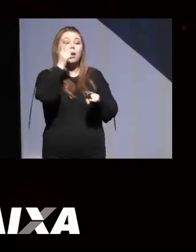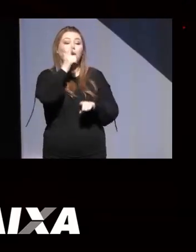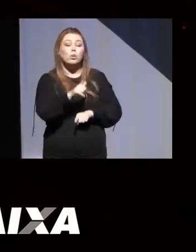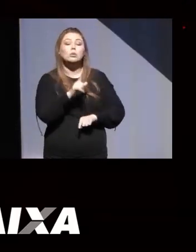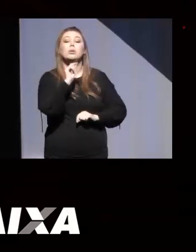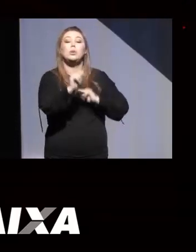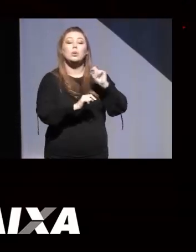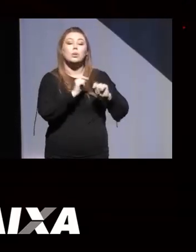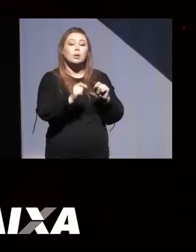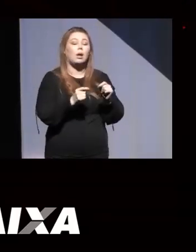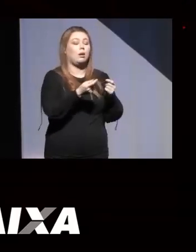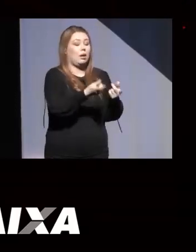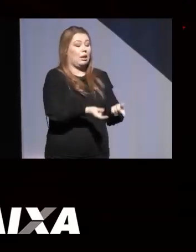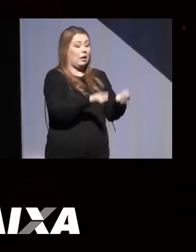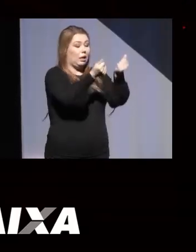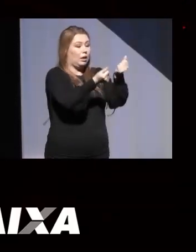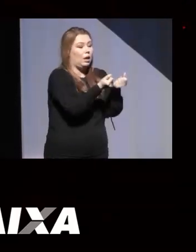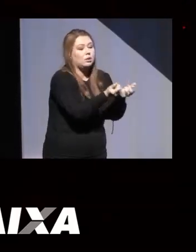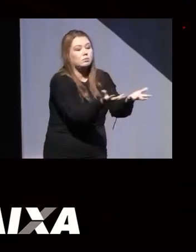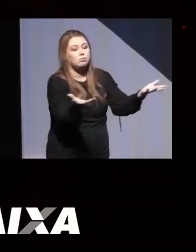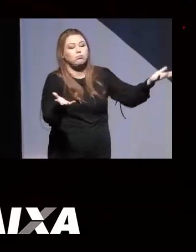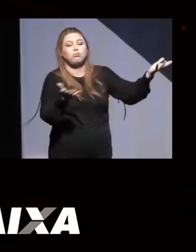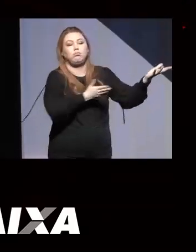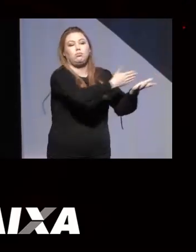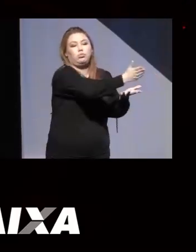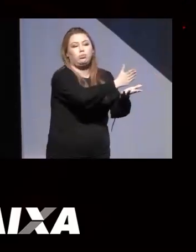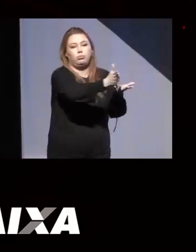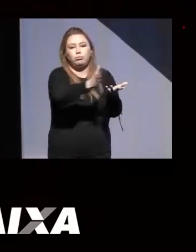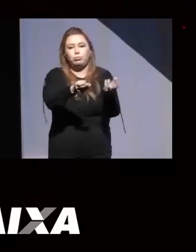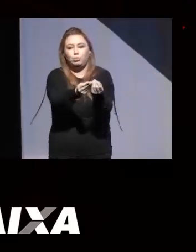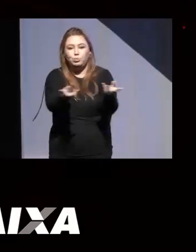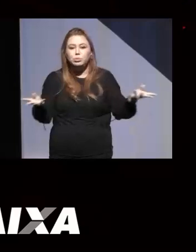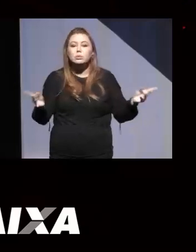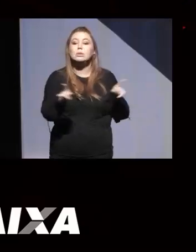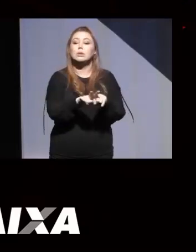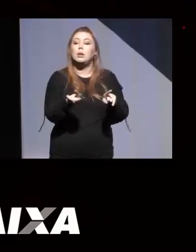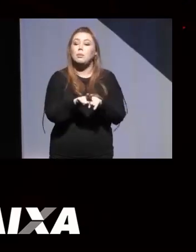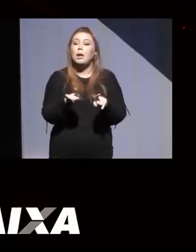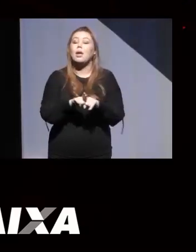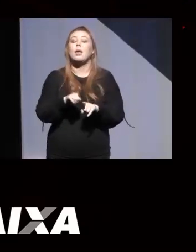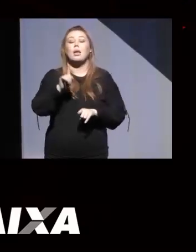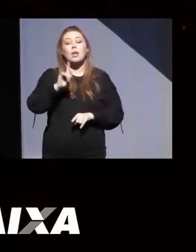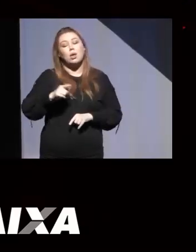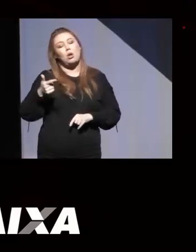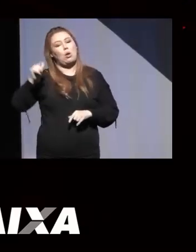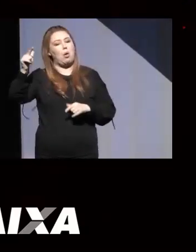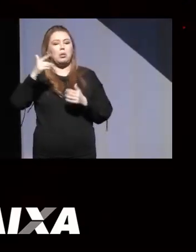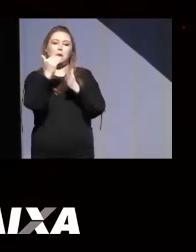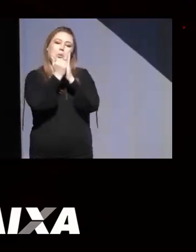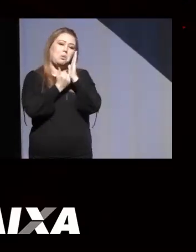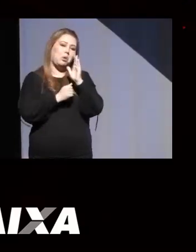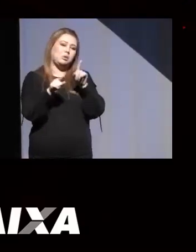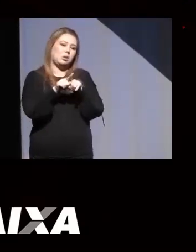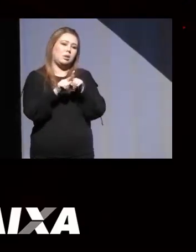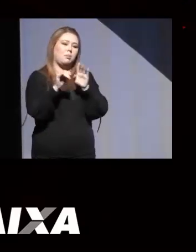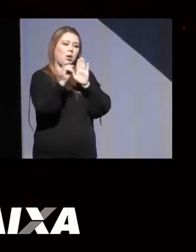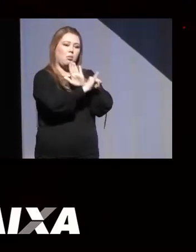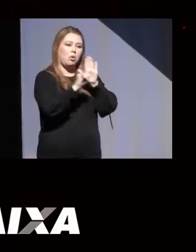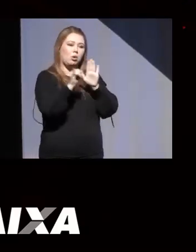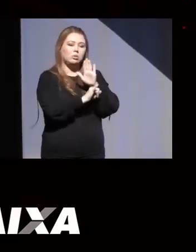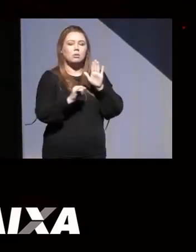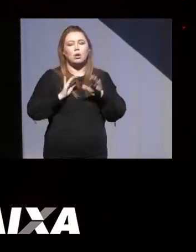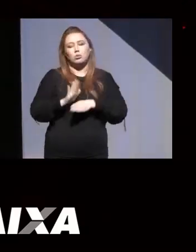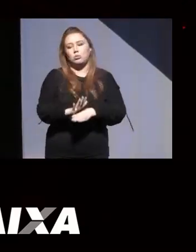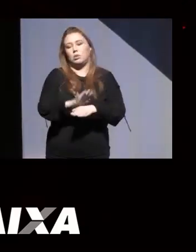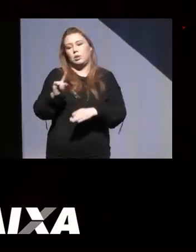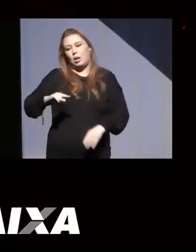a redistribuição de riquezas, entre outras situações em que a tributação atua como vetor